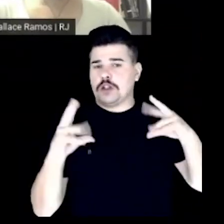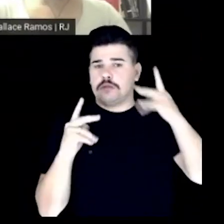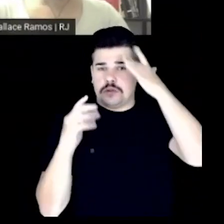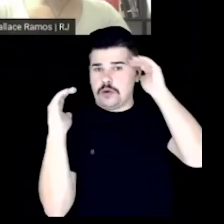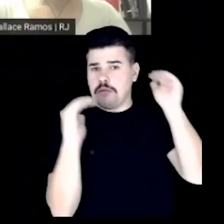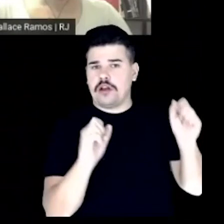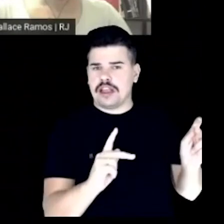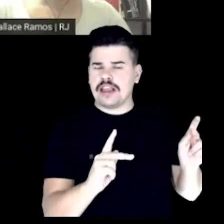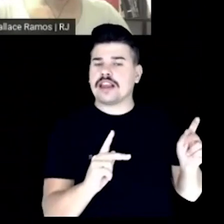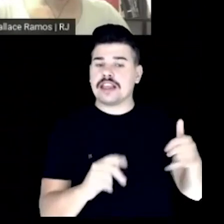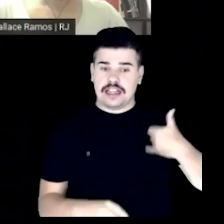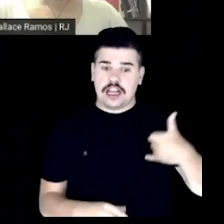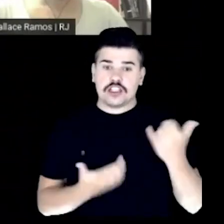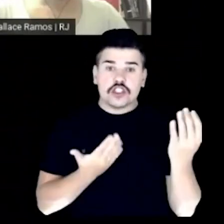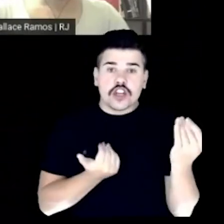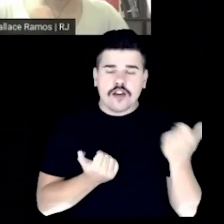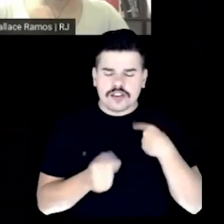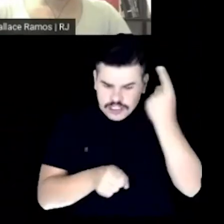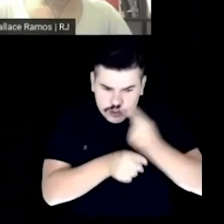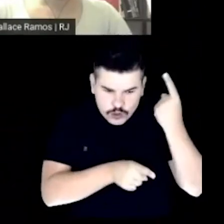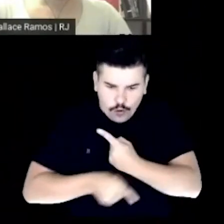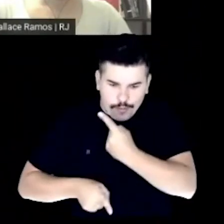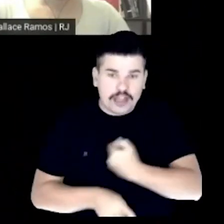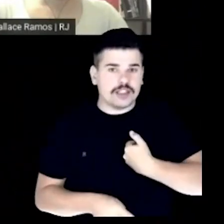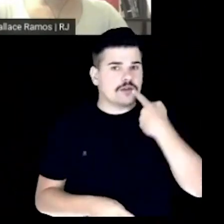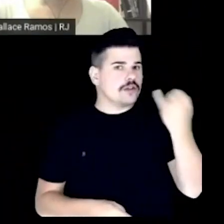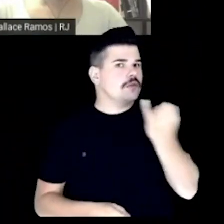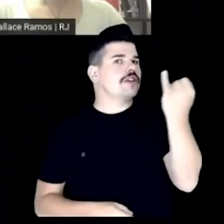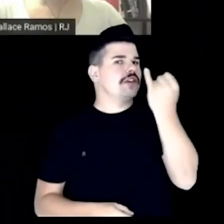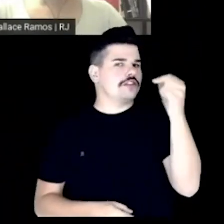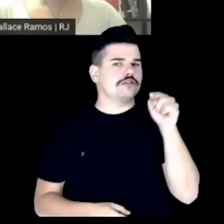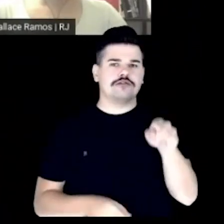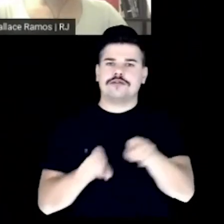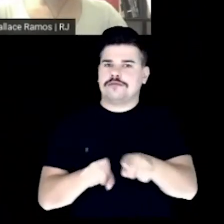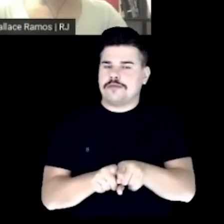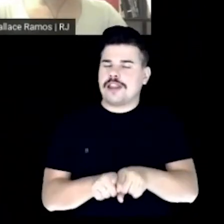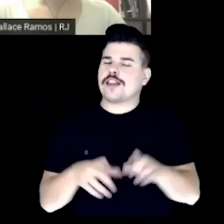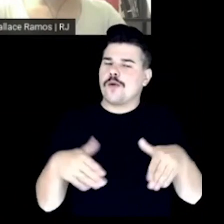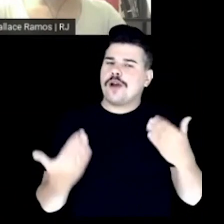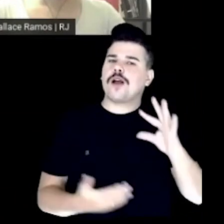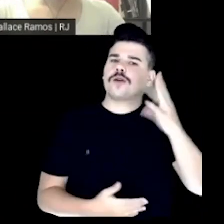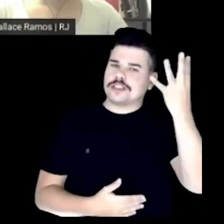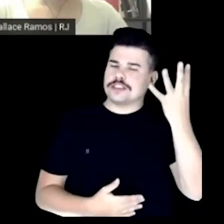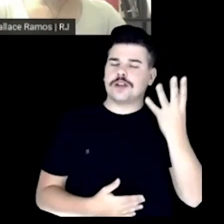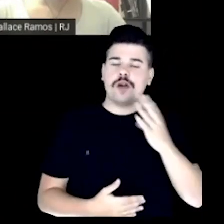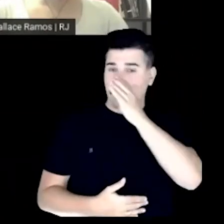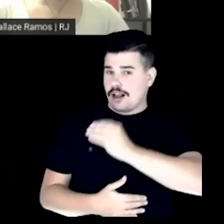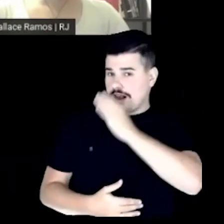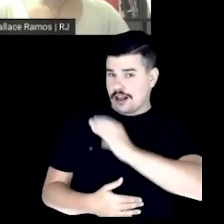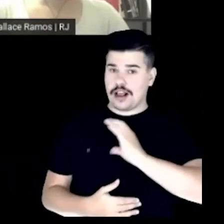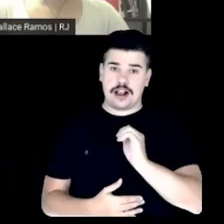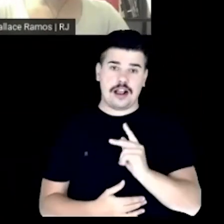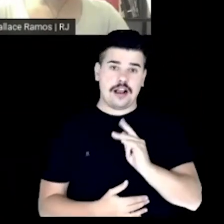Então... As descobertas que acontecem na adolescência são muito interessantes, são importantes de aparecer também. Então, foi o